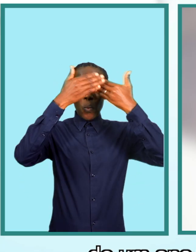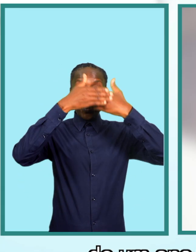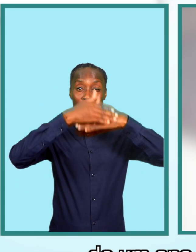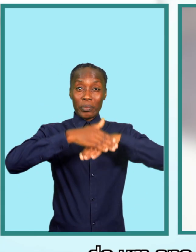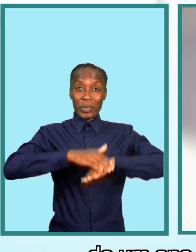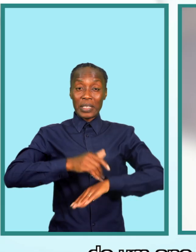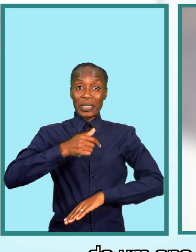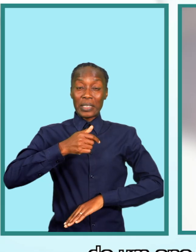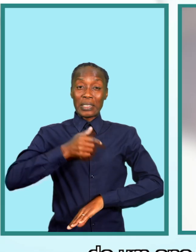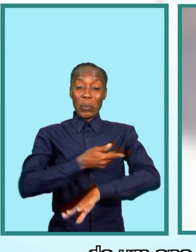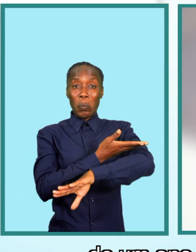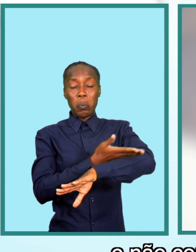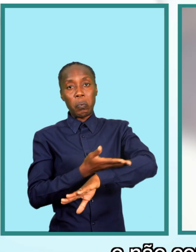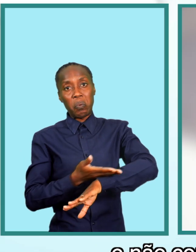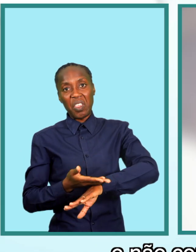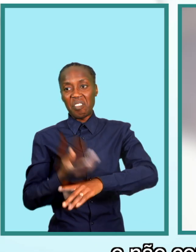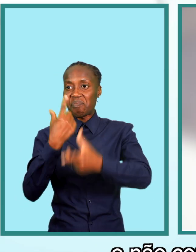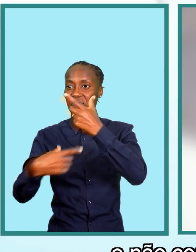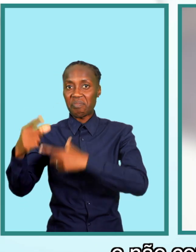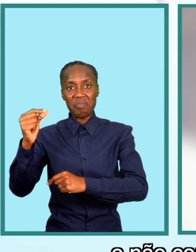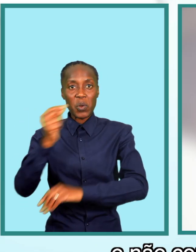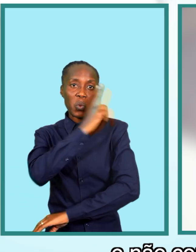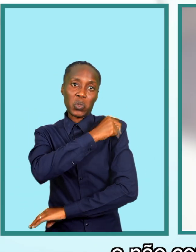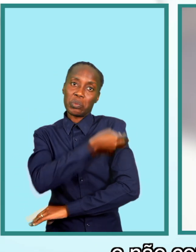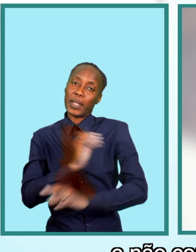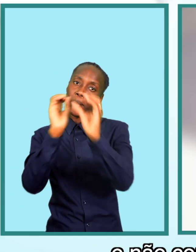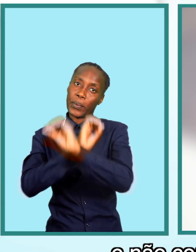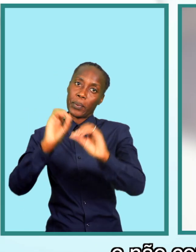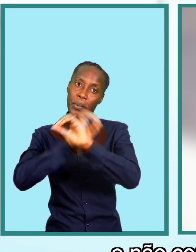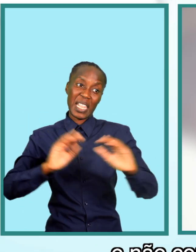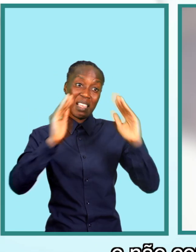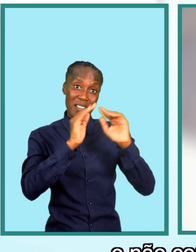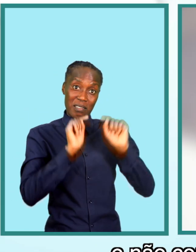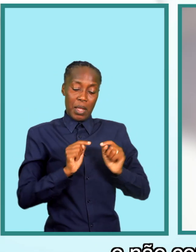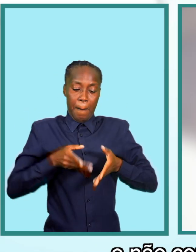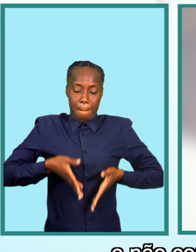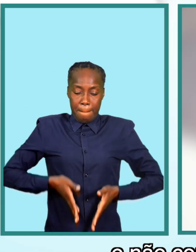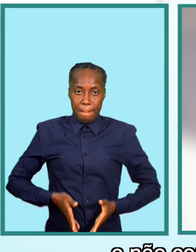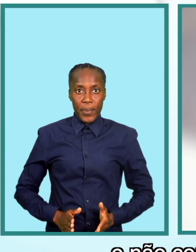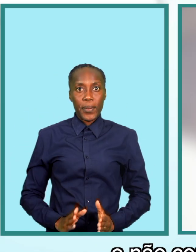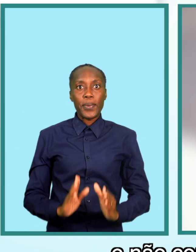era muito tarde e não conseguimos ir no hospital.